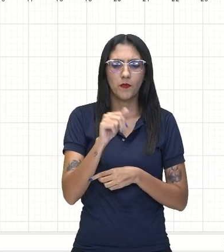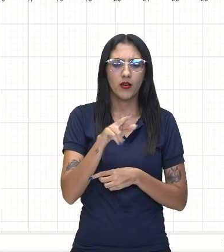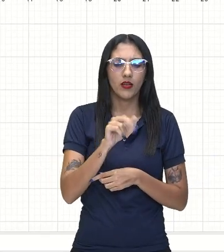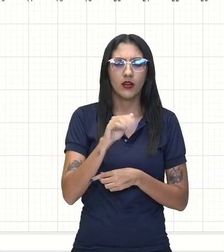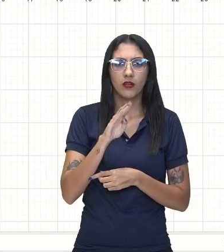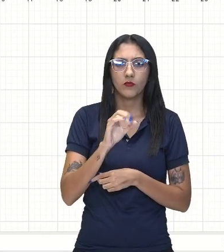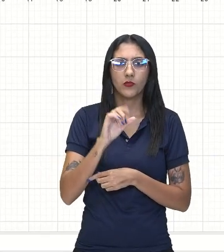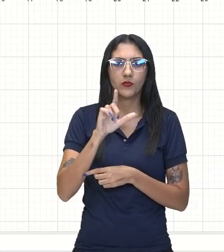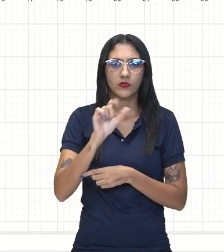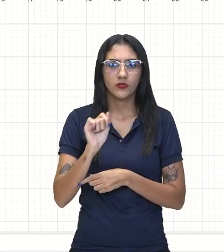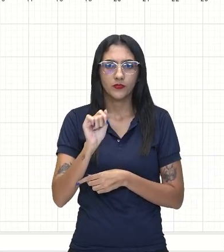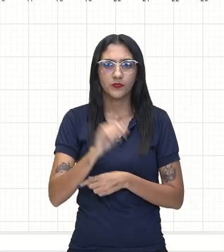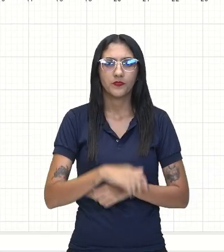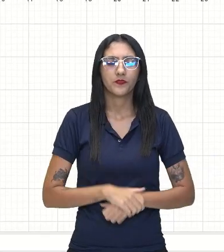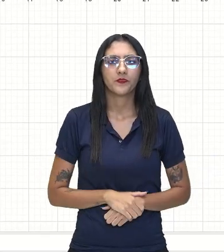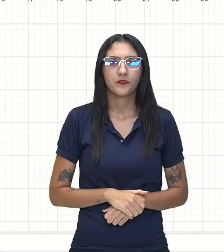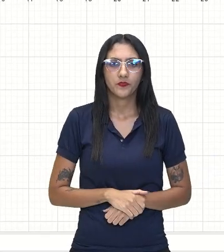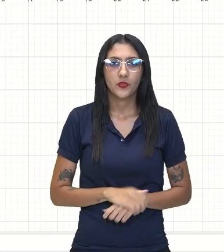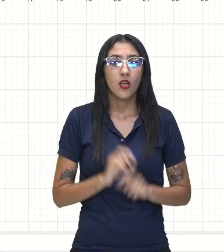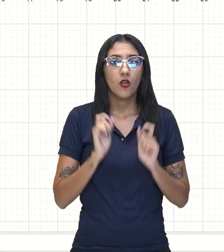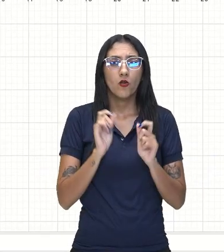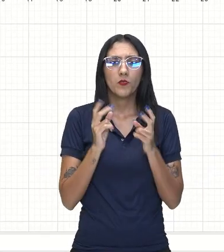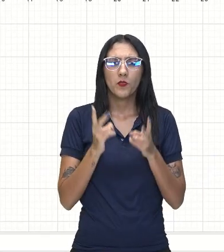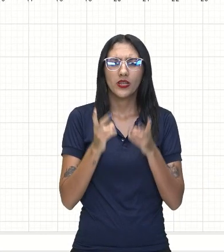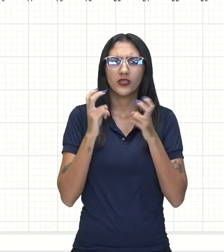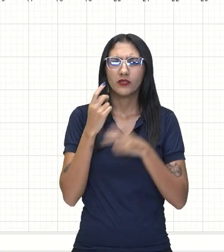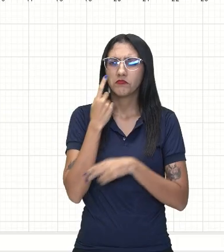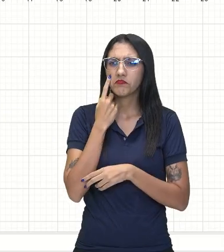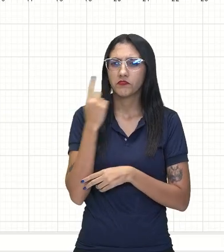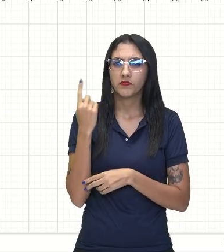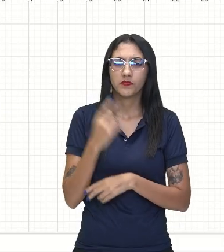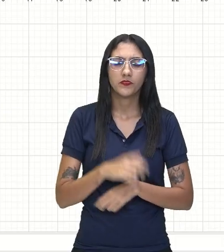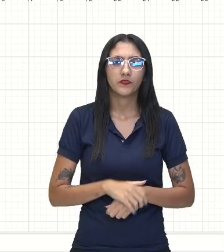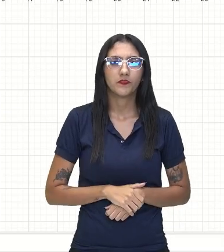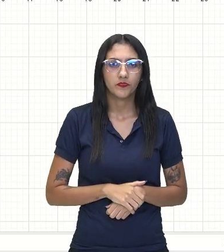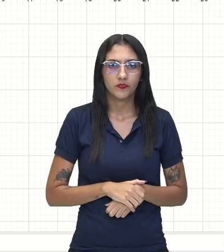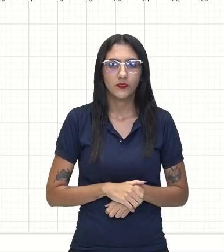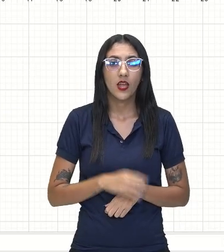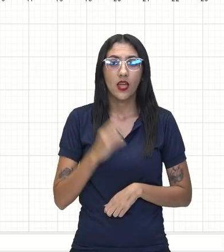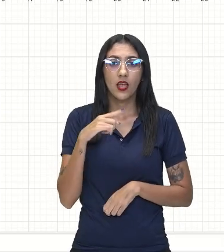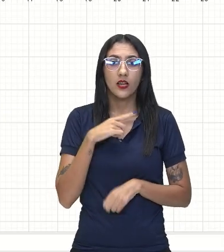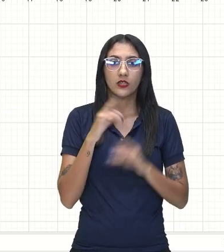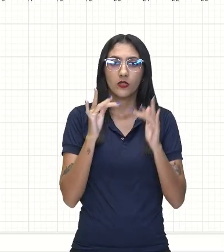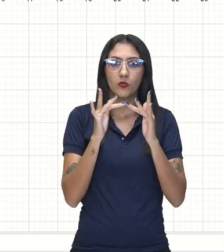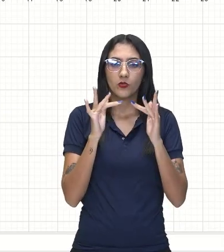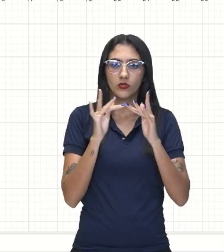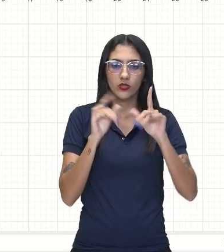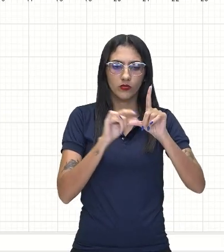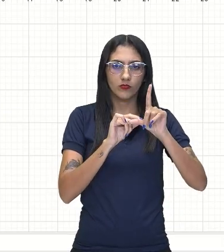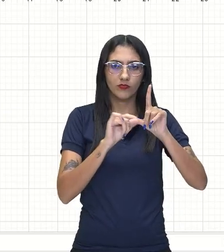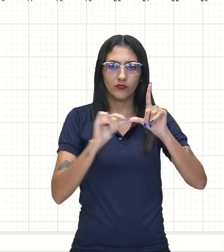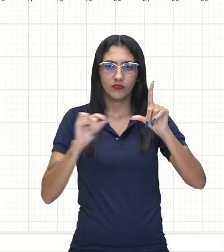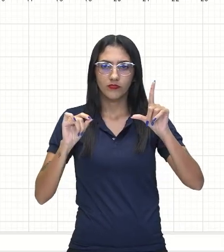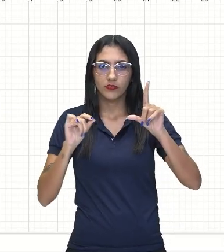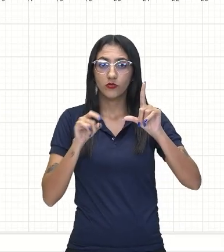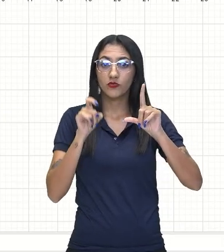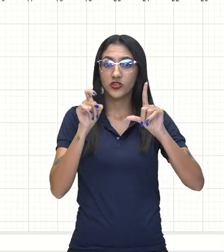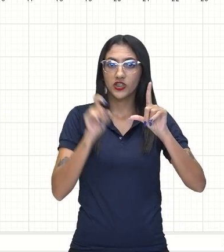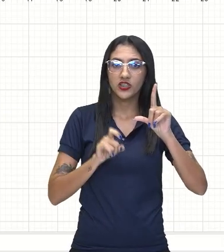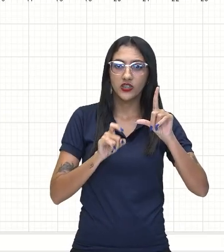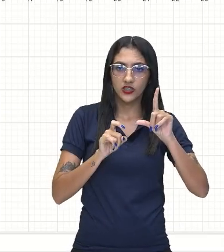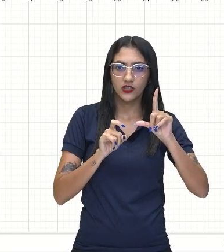o que a gente pode observar nessa parábola? Ela corta o eixo do x em 2 pontos.